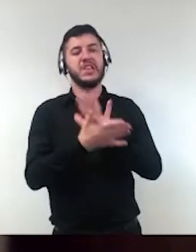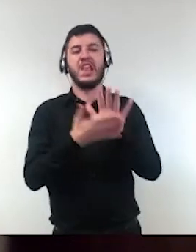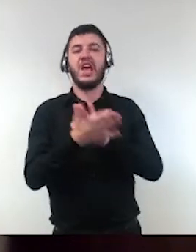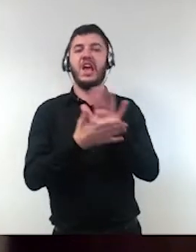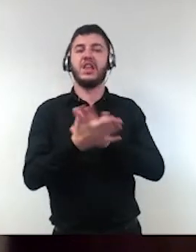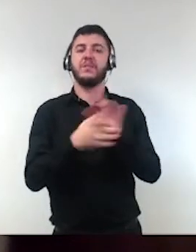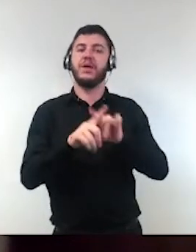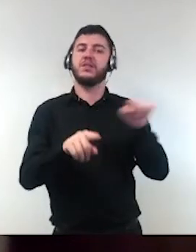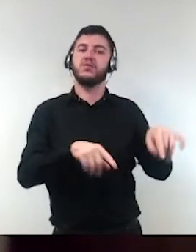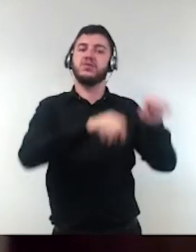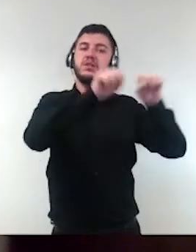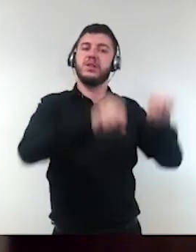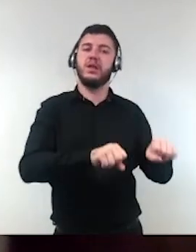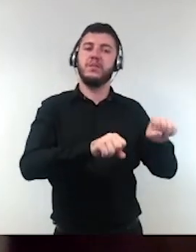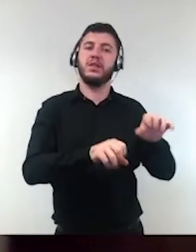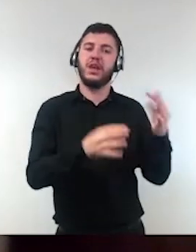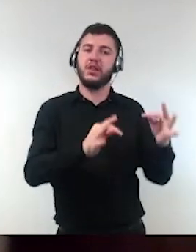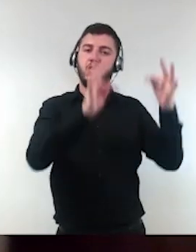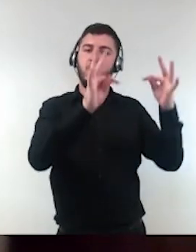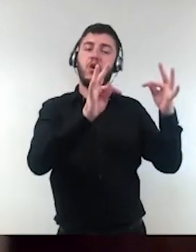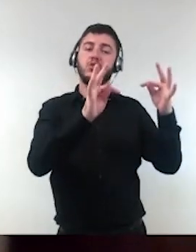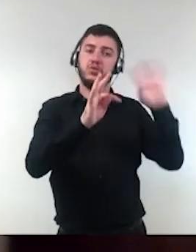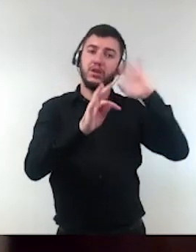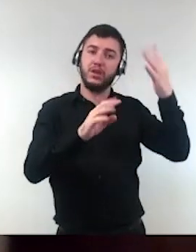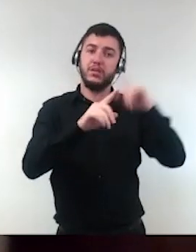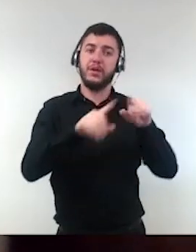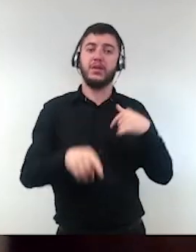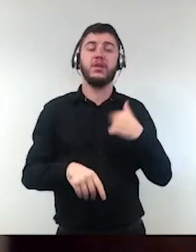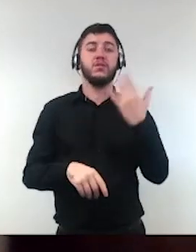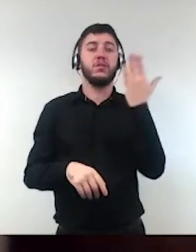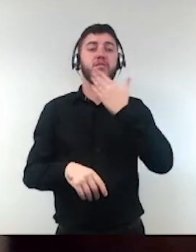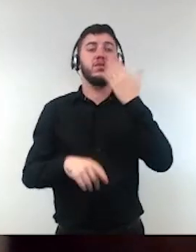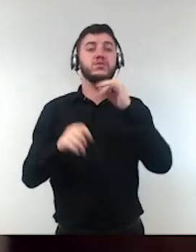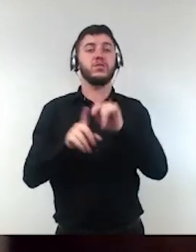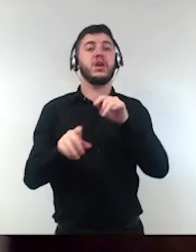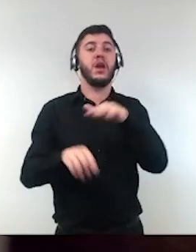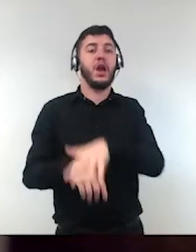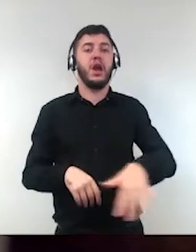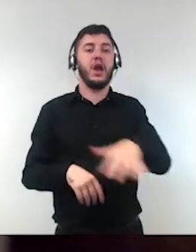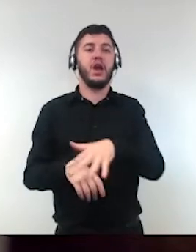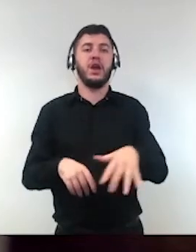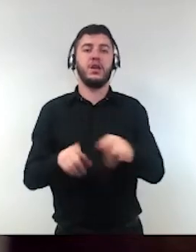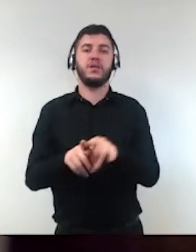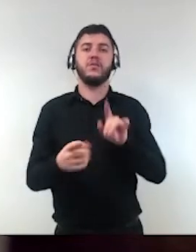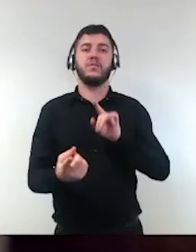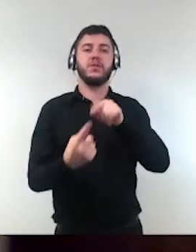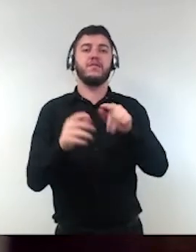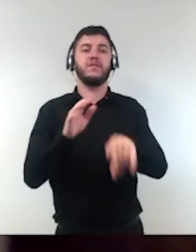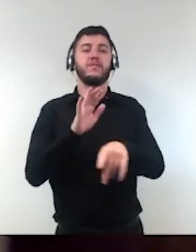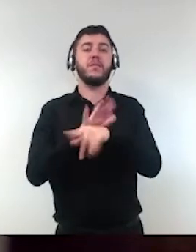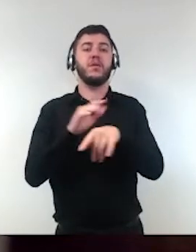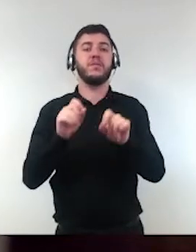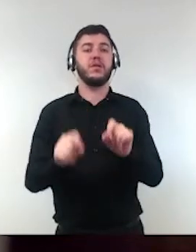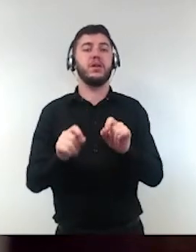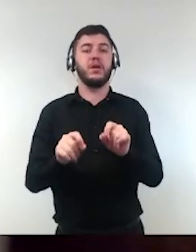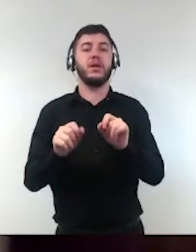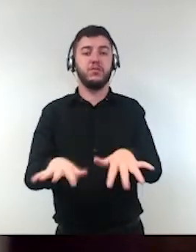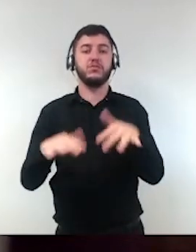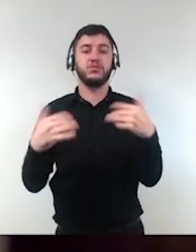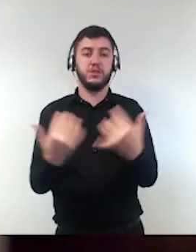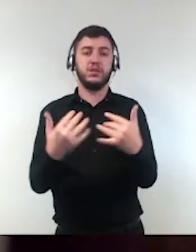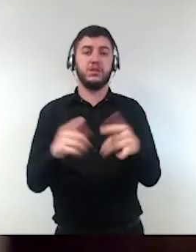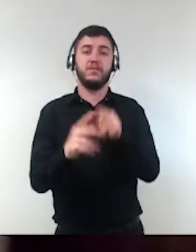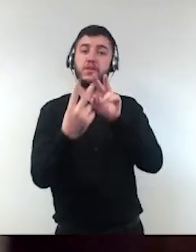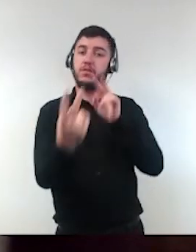um cenário de transição absoluta para audiências virtuais completas. Nós temos, por exemplo, no âmbito